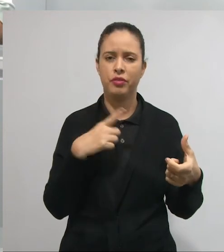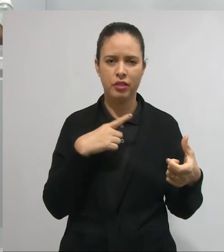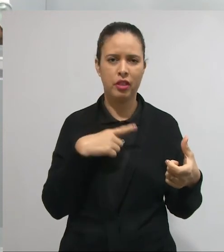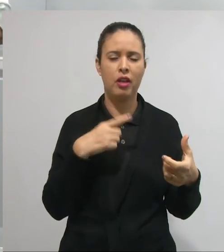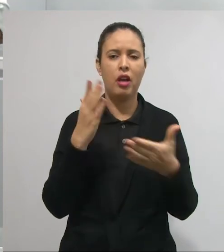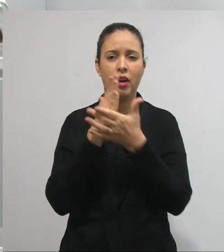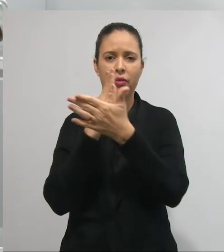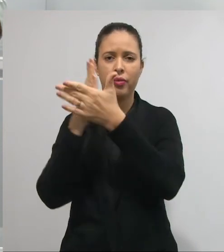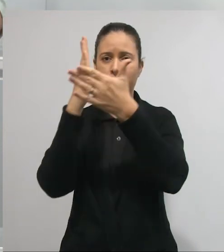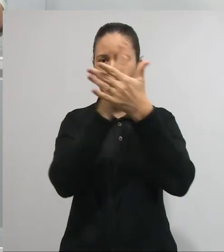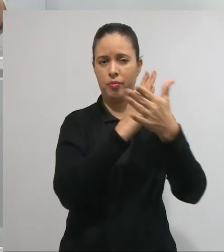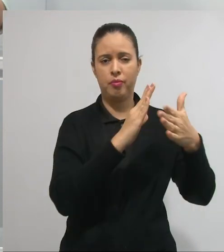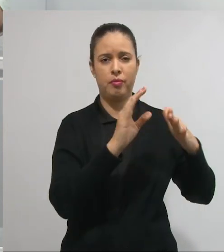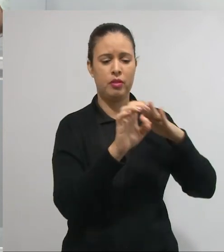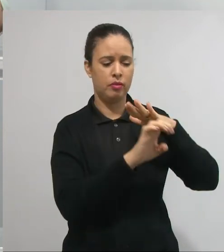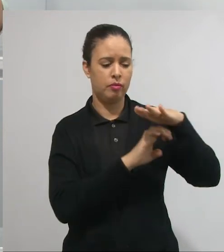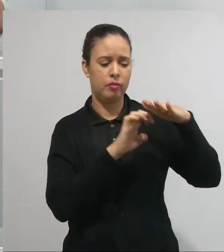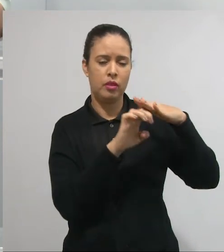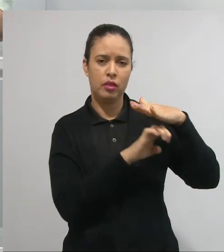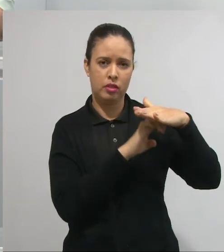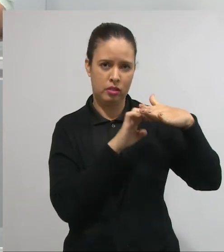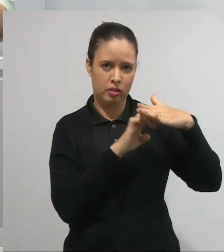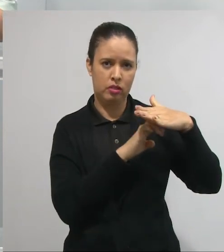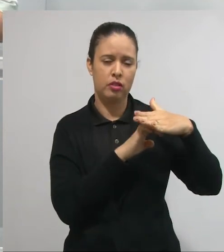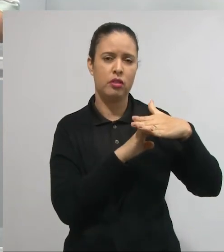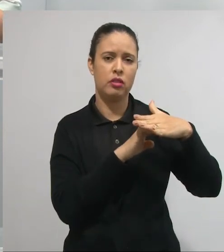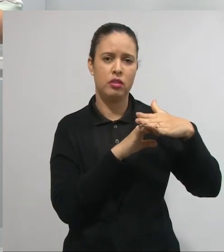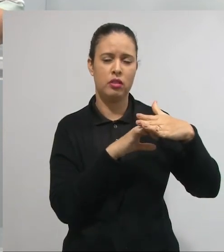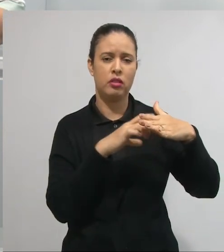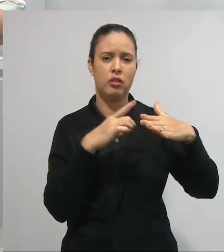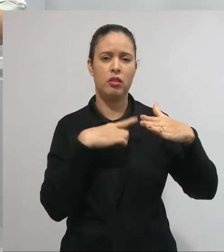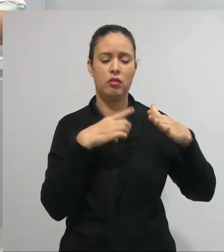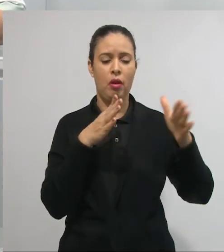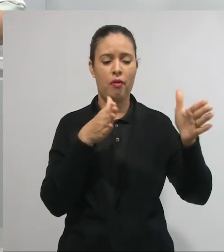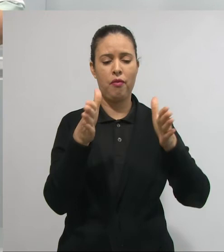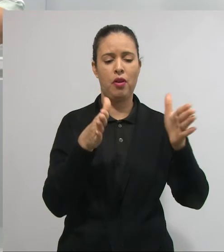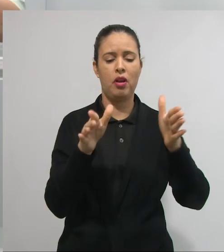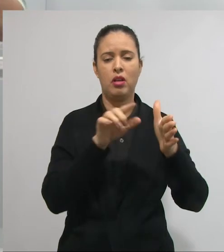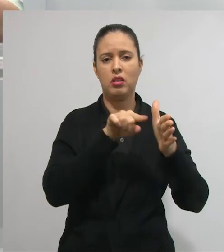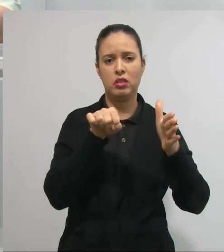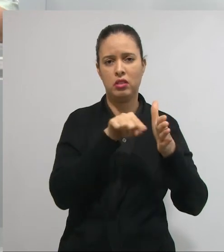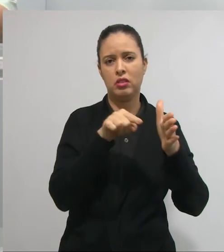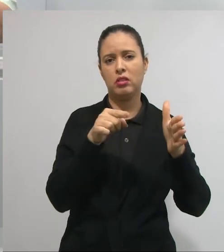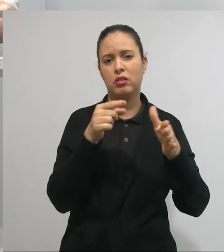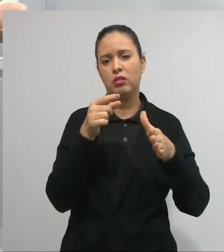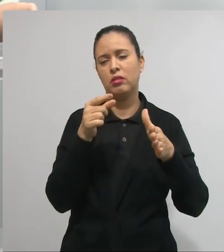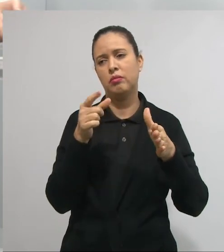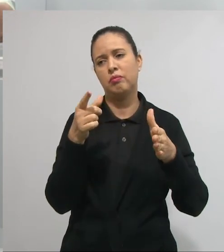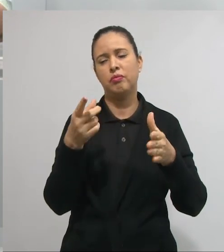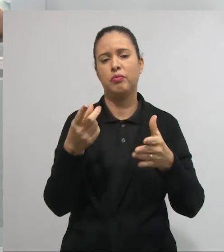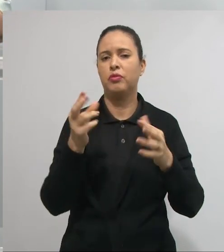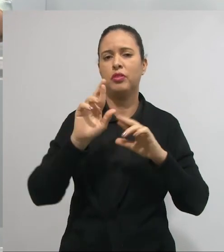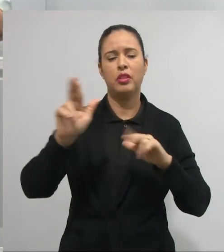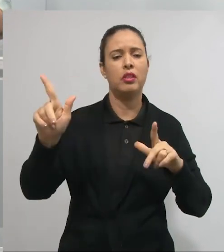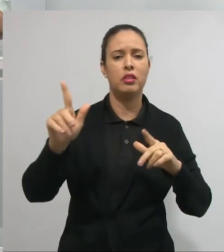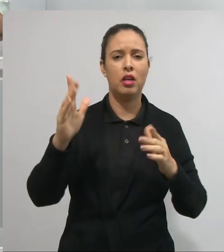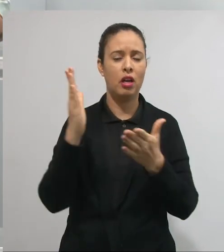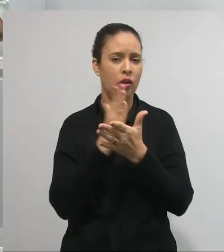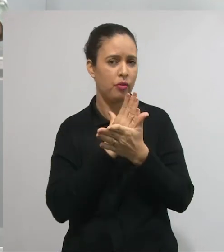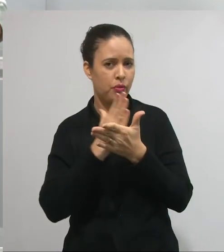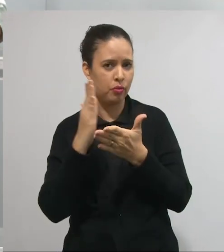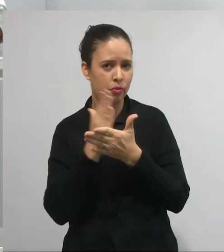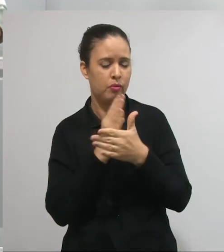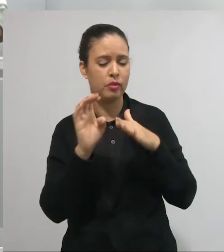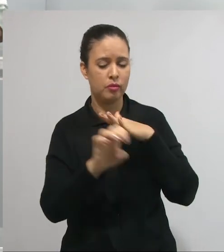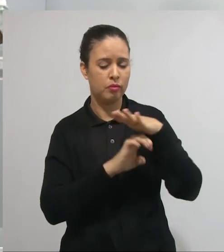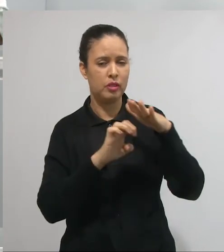que ainda estão em fases diferentes, certo? Infelizmente, temos organizações que ainda estão lá